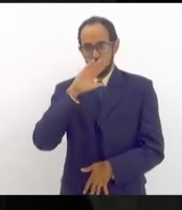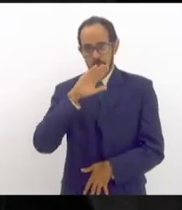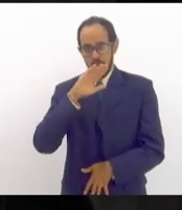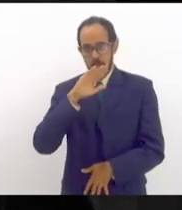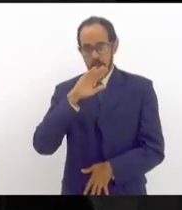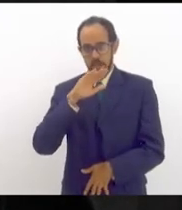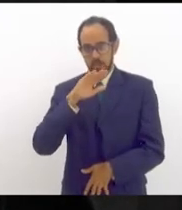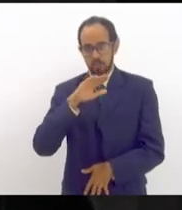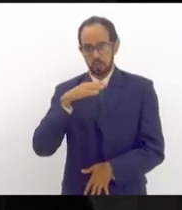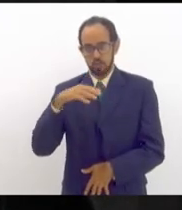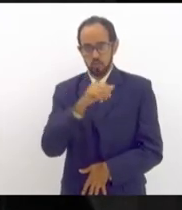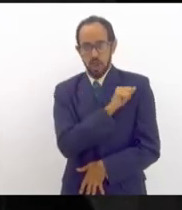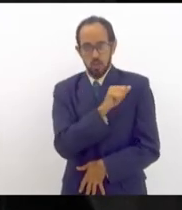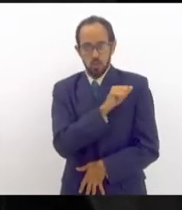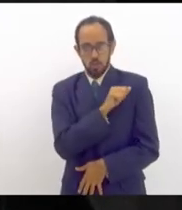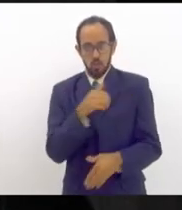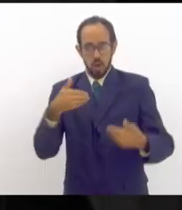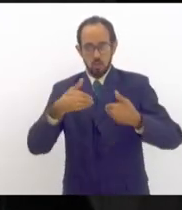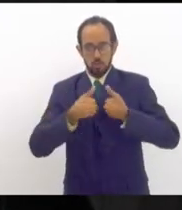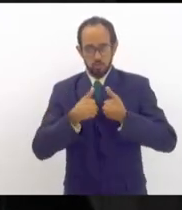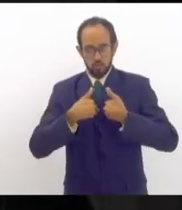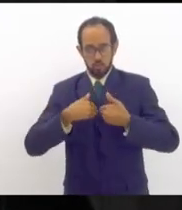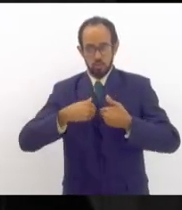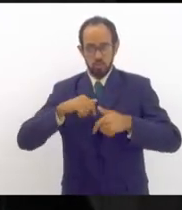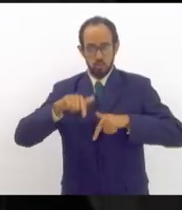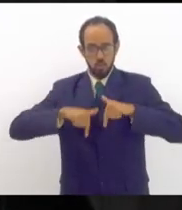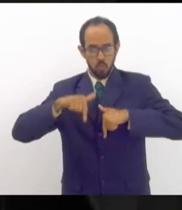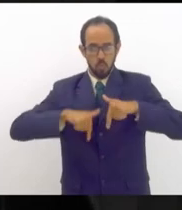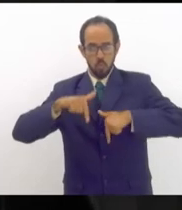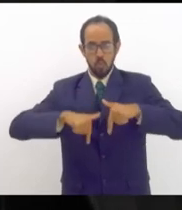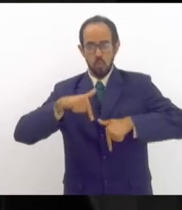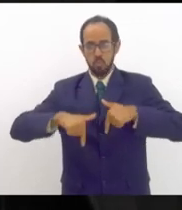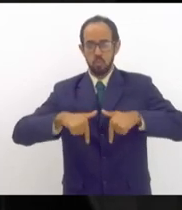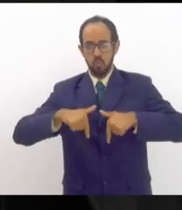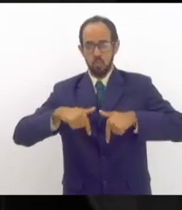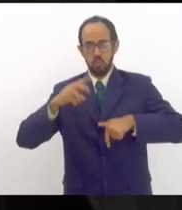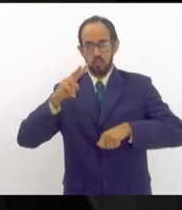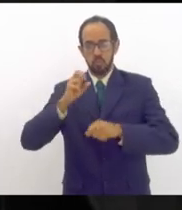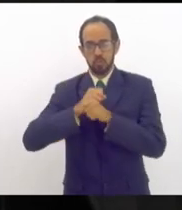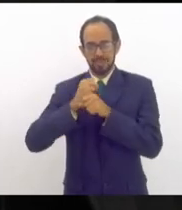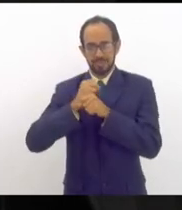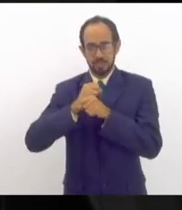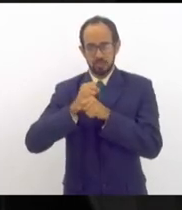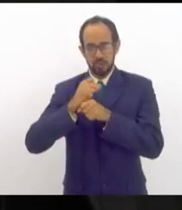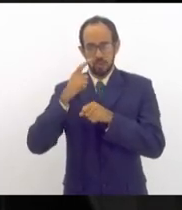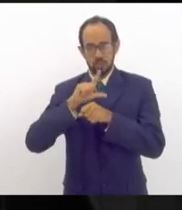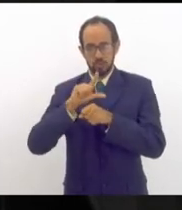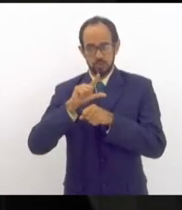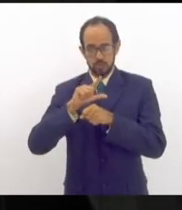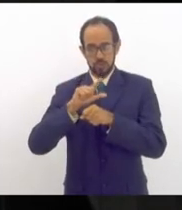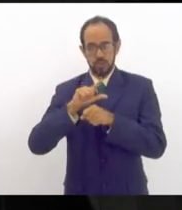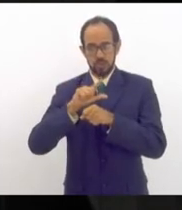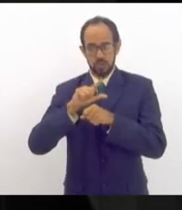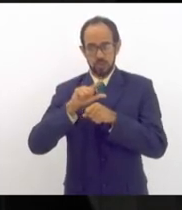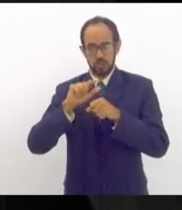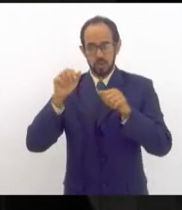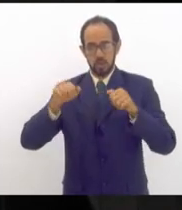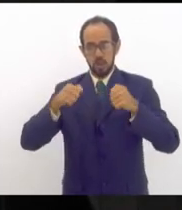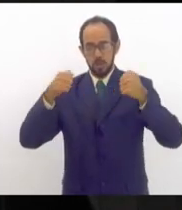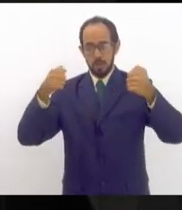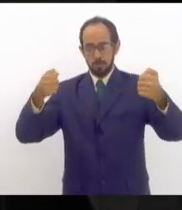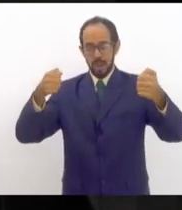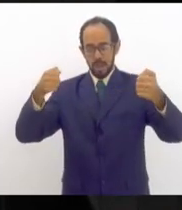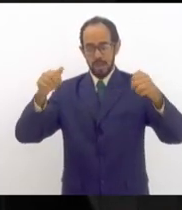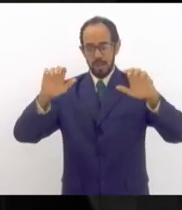autista que lutou bravamente durante dois anos para conseguir colocar uma placa